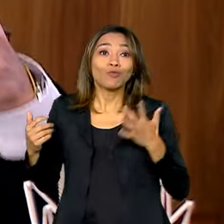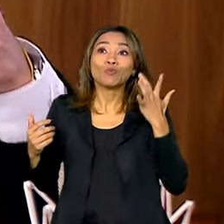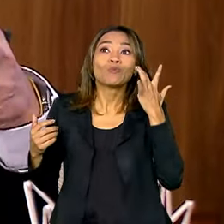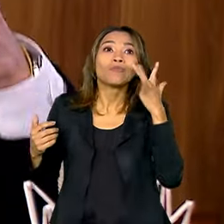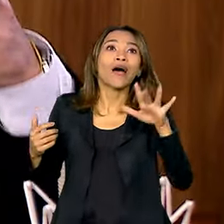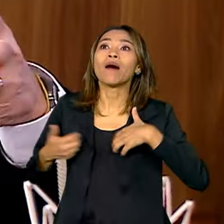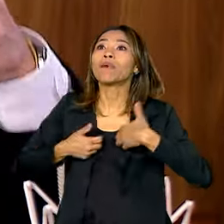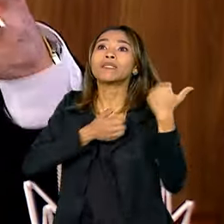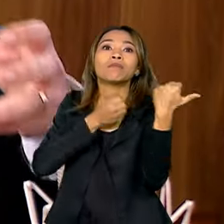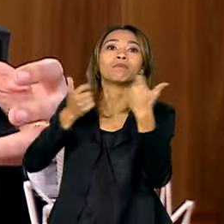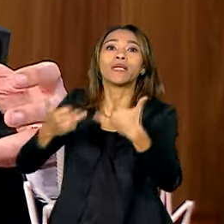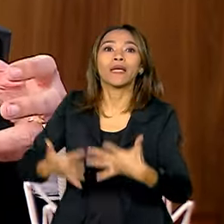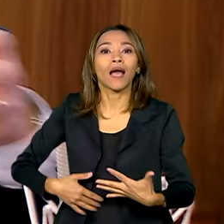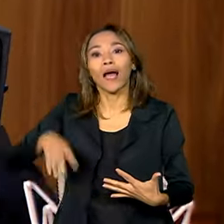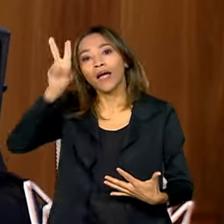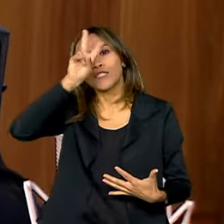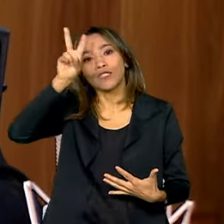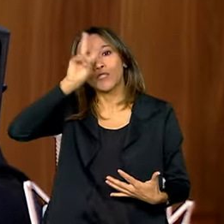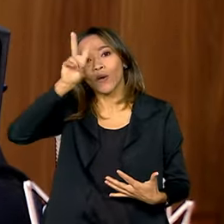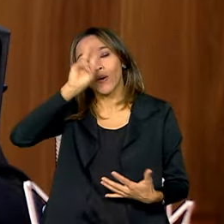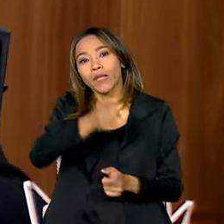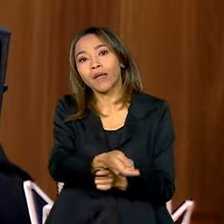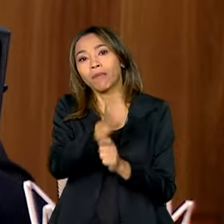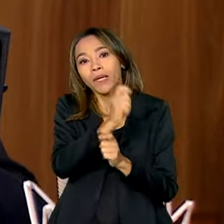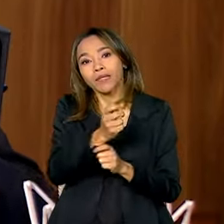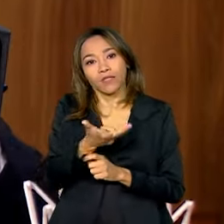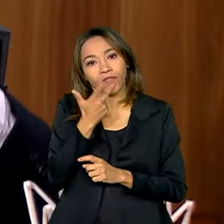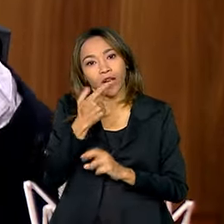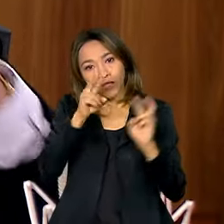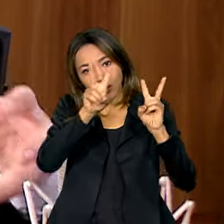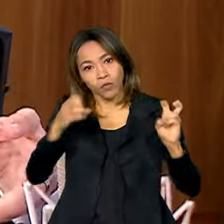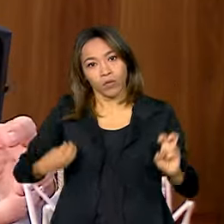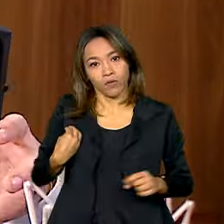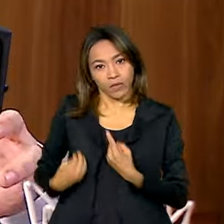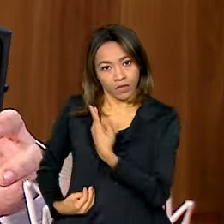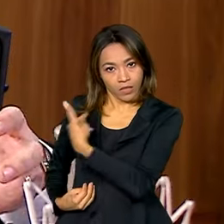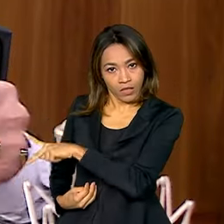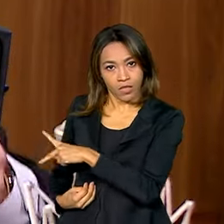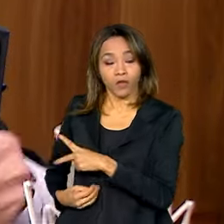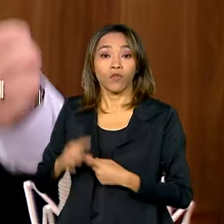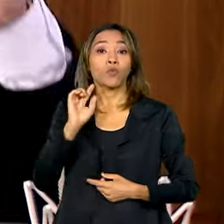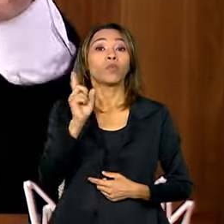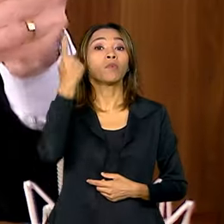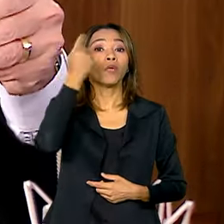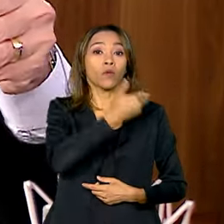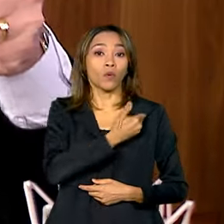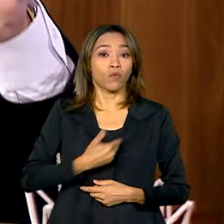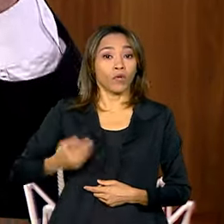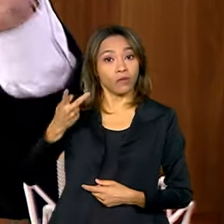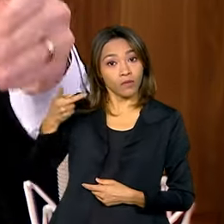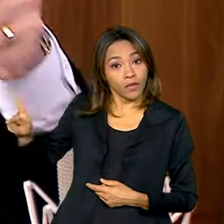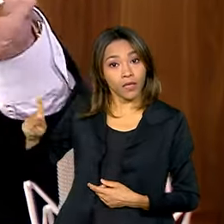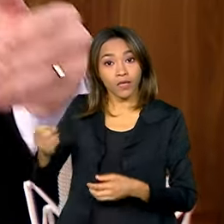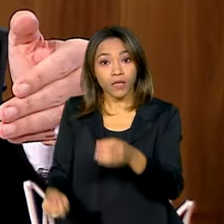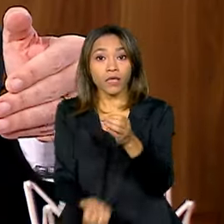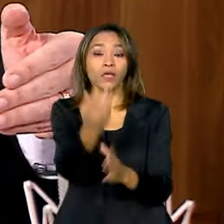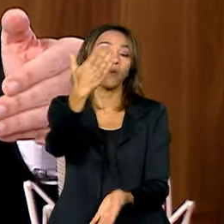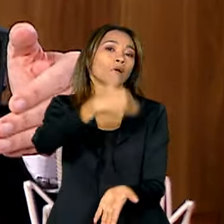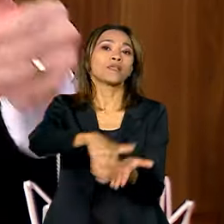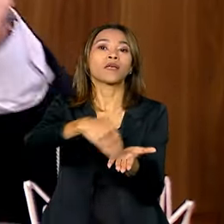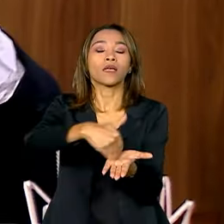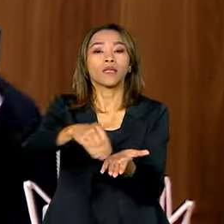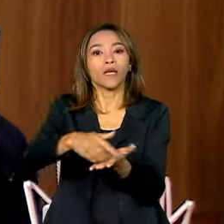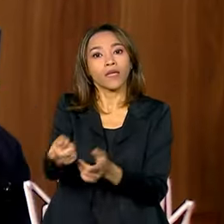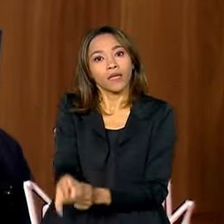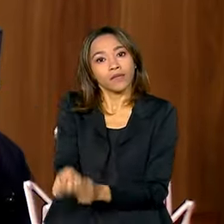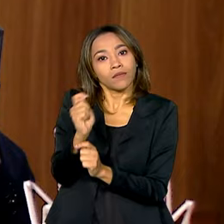contar a história da pesca no Brasil contemporânea sem mencionar o presidente Lula, porque foi no primeiro governo dele que se criou a Secretaria Nacional da Pesca e Aquicultura